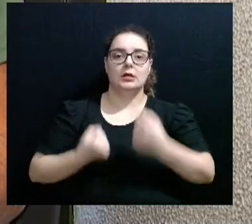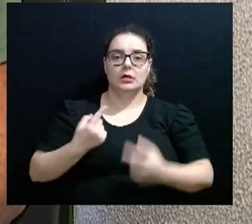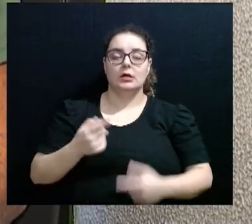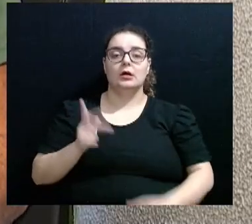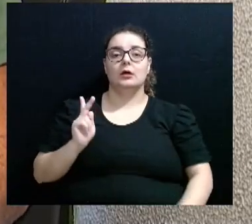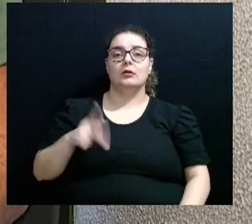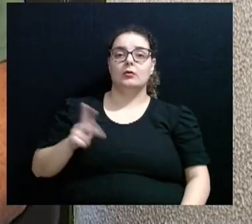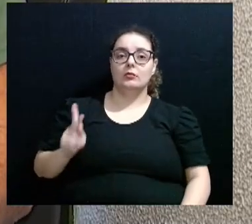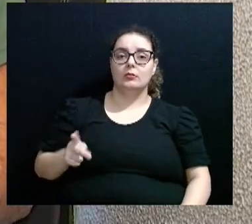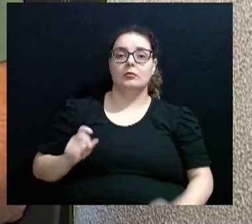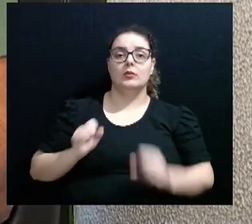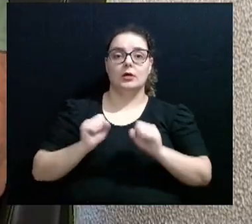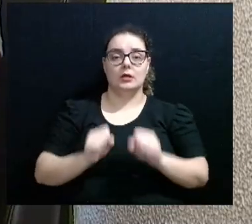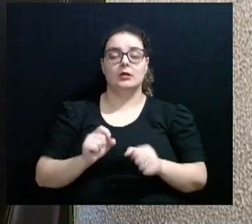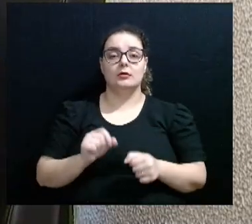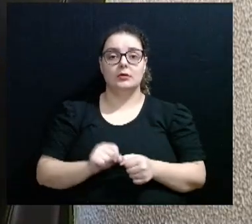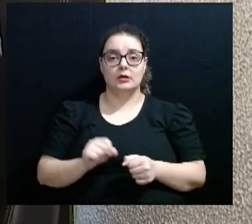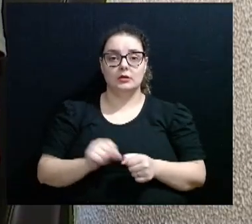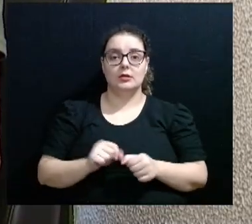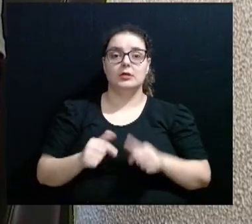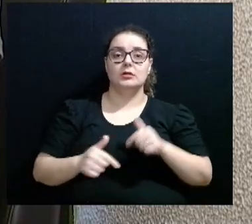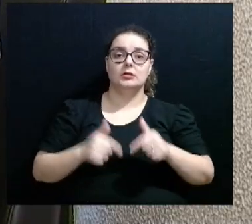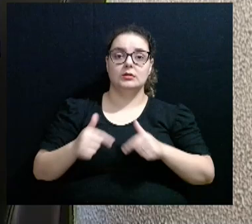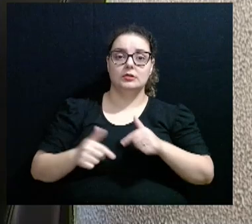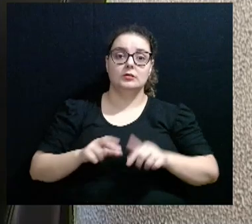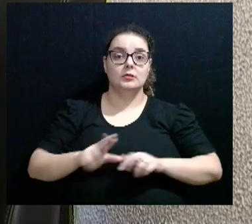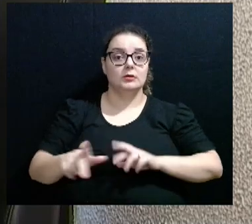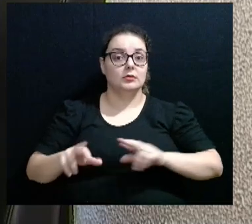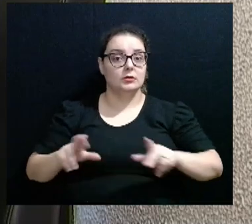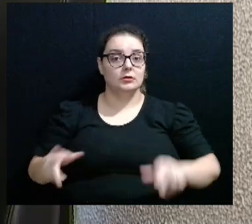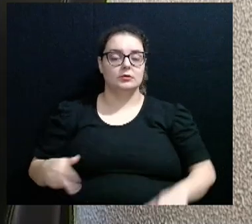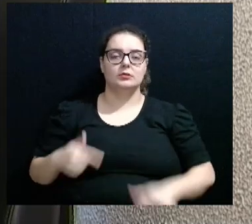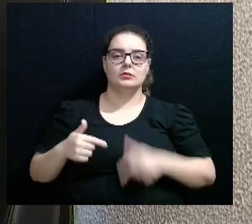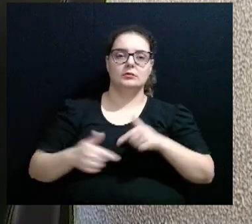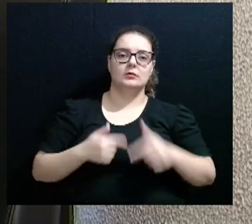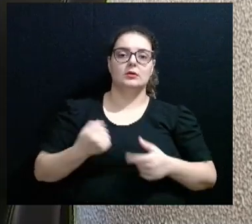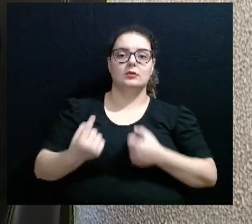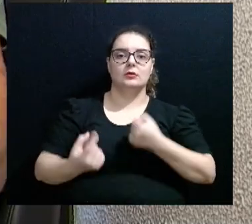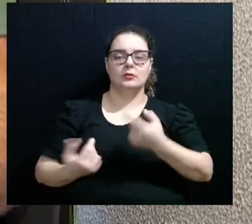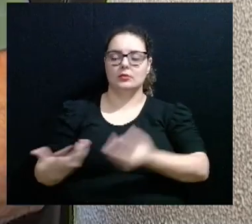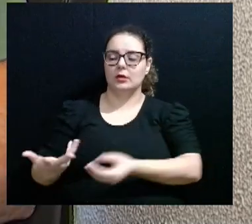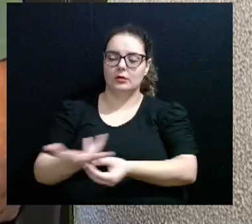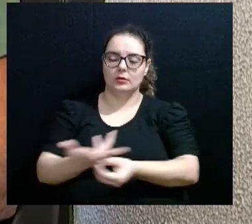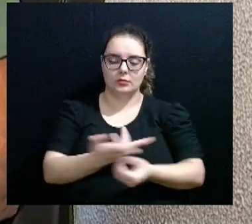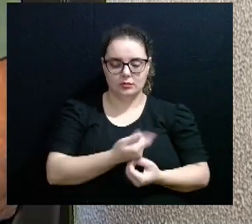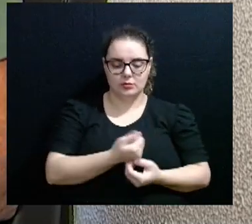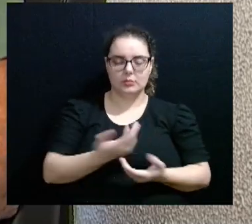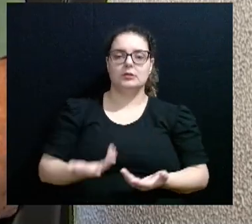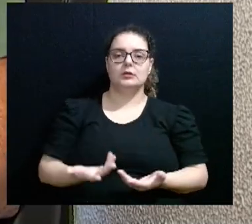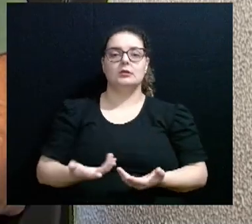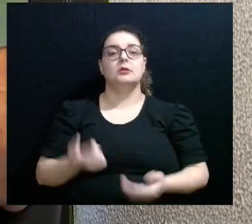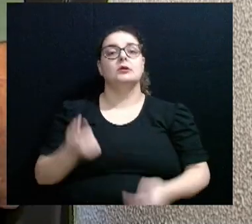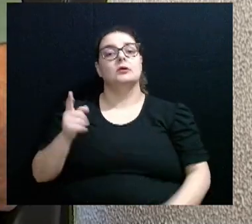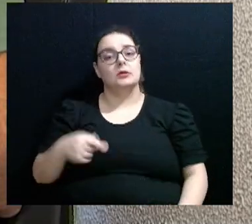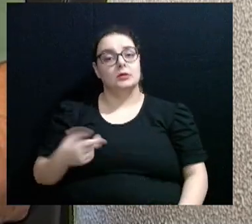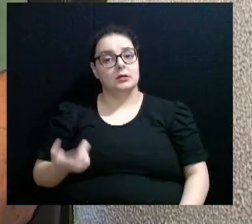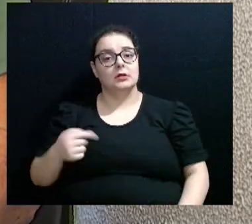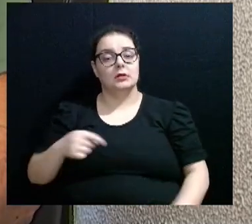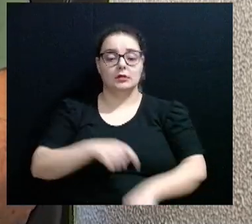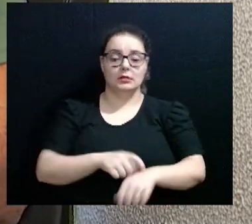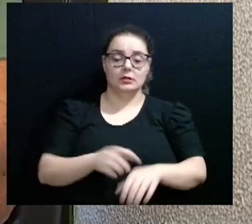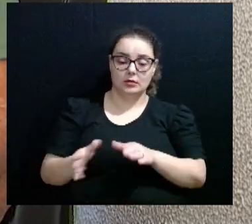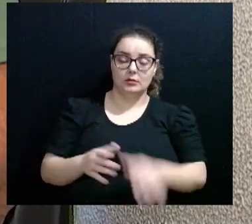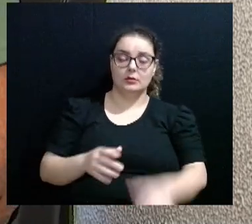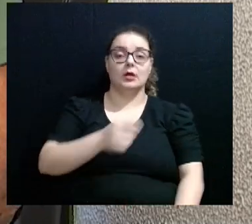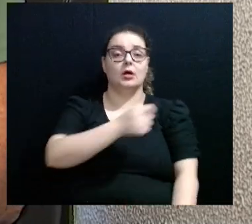fazer um trabalho diferenciado com alguns artistas, né, que se tornarão ali naquele momento alunos, né, para que eles